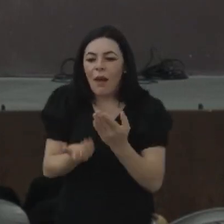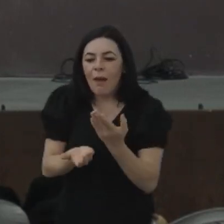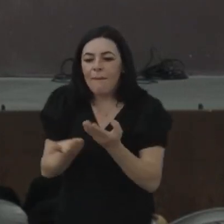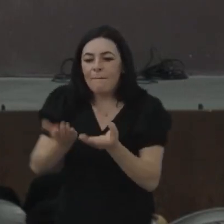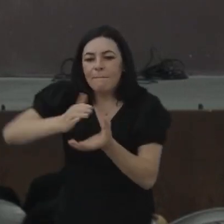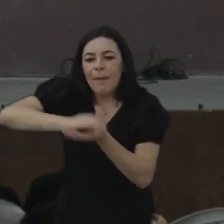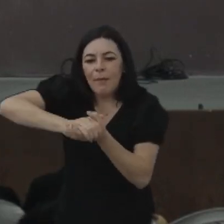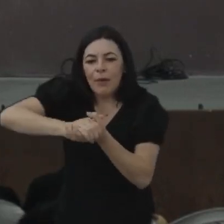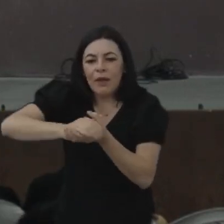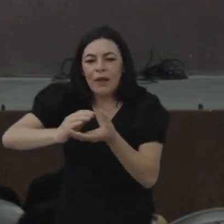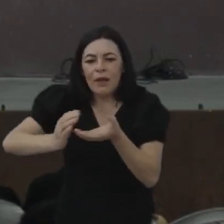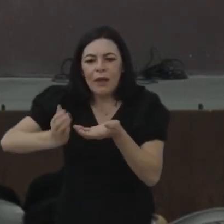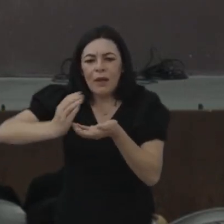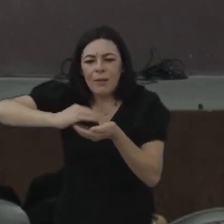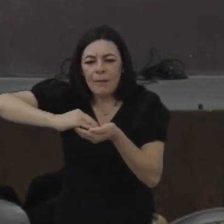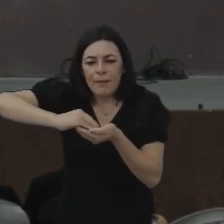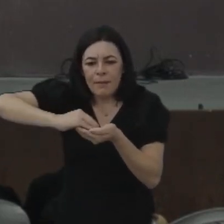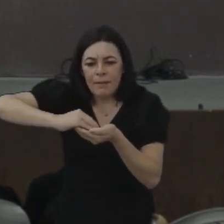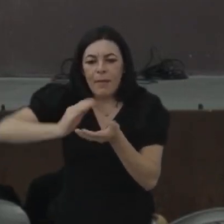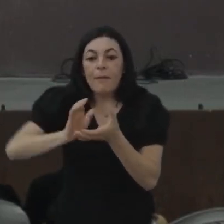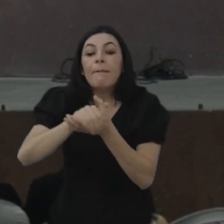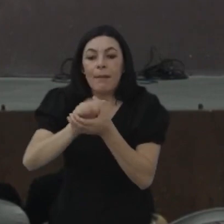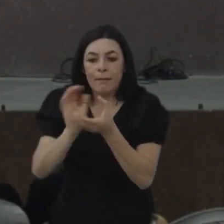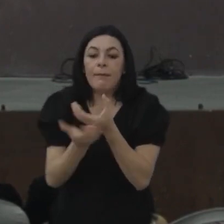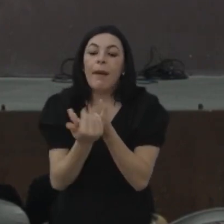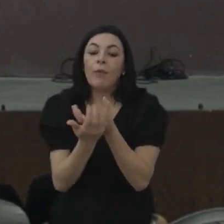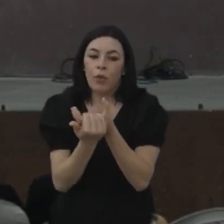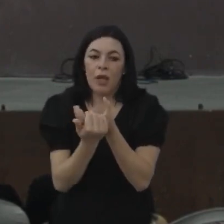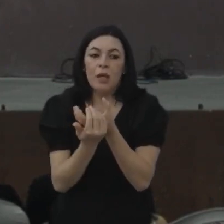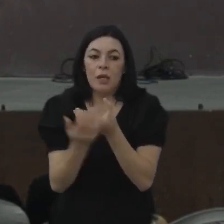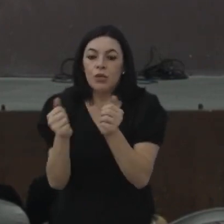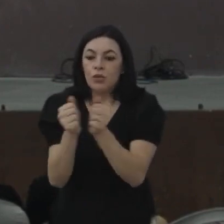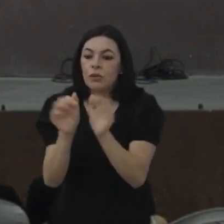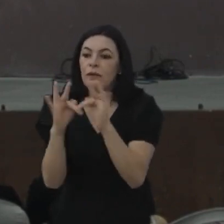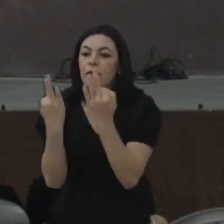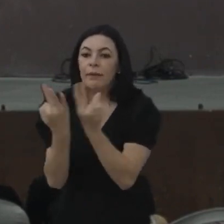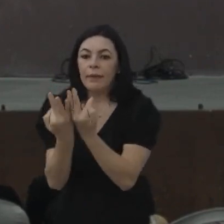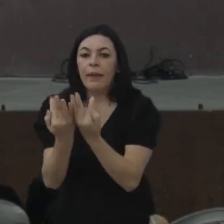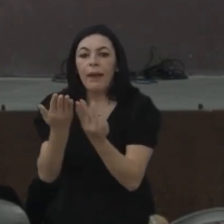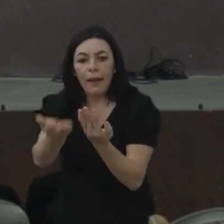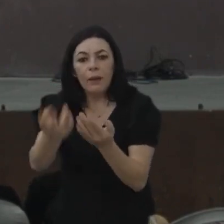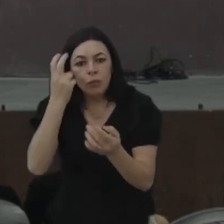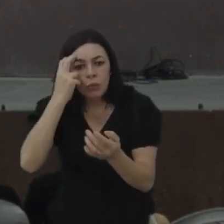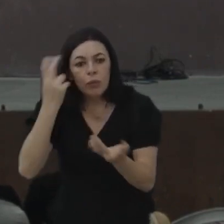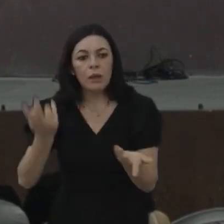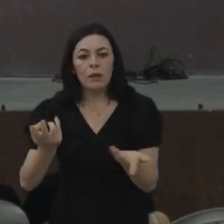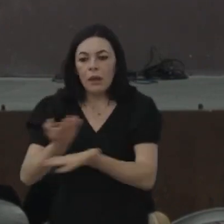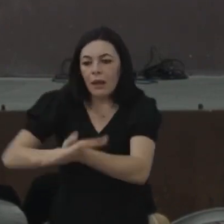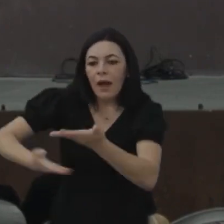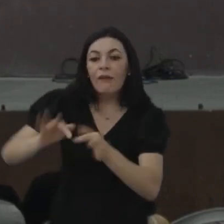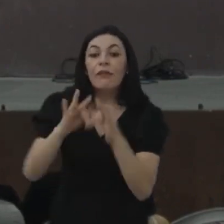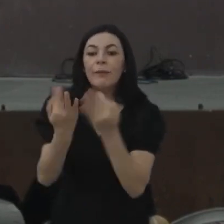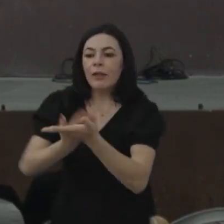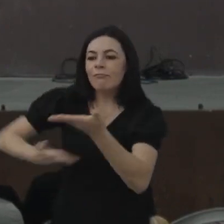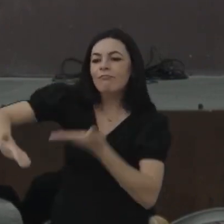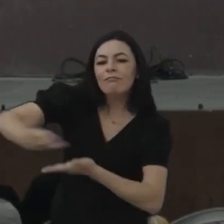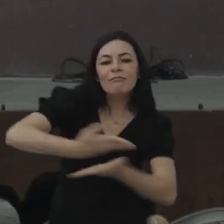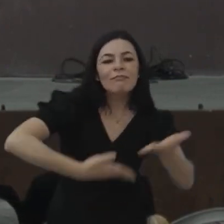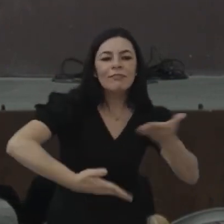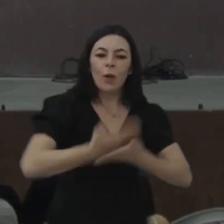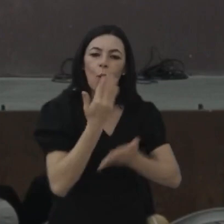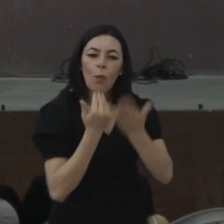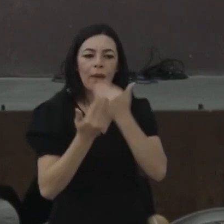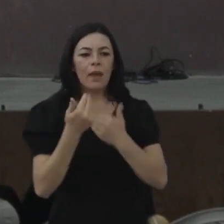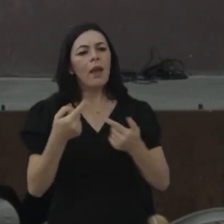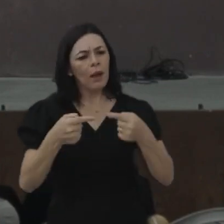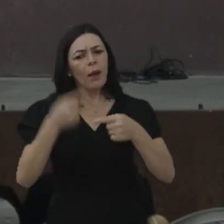cultura. É serrar a comida que eu vou serrar no dia 23 de junho, lá na casa da minha mãe. Isso é cultura, gente.